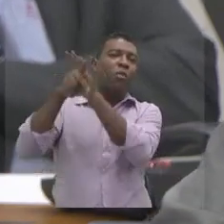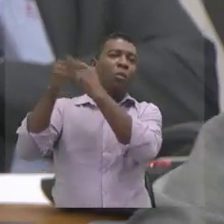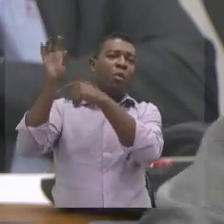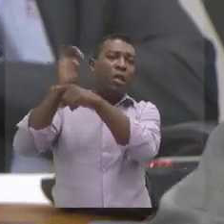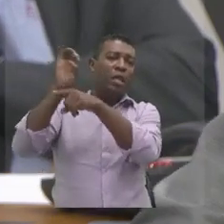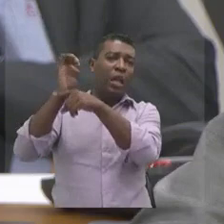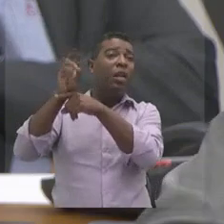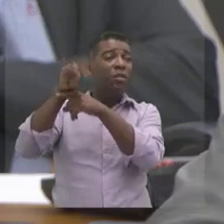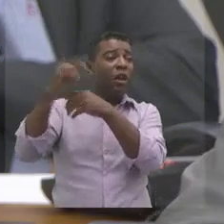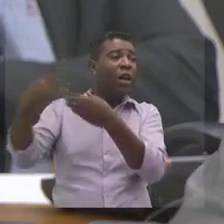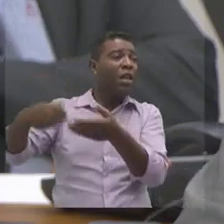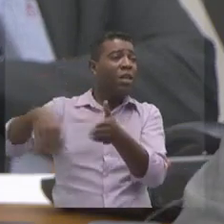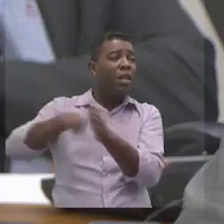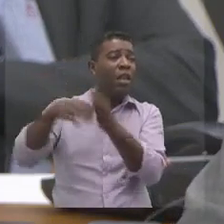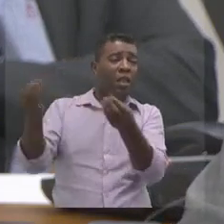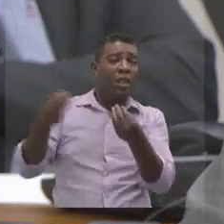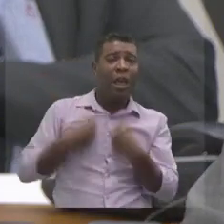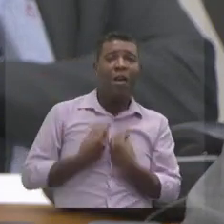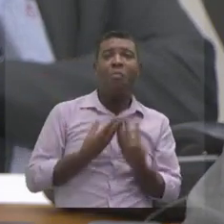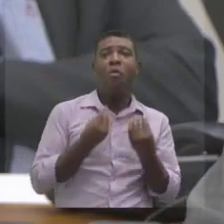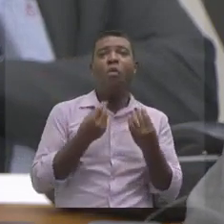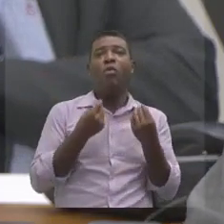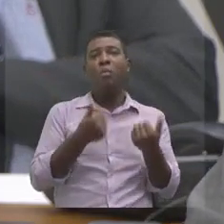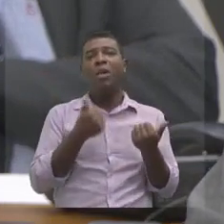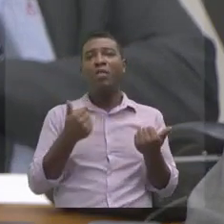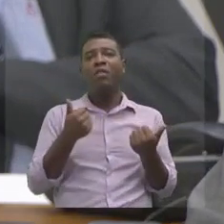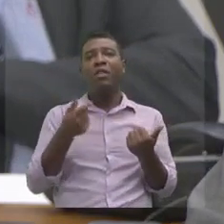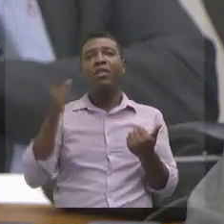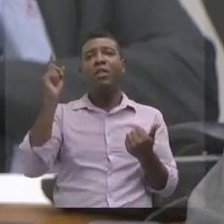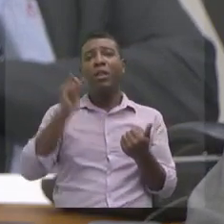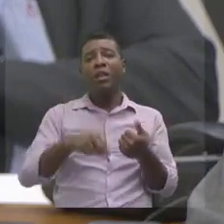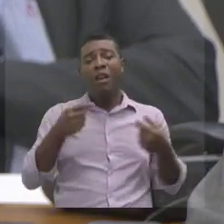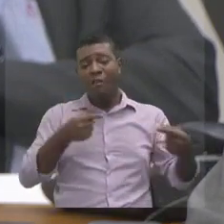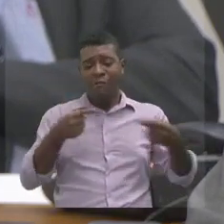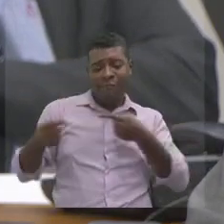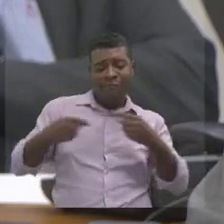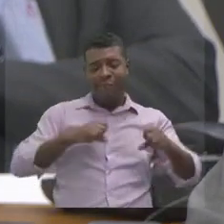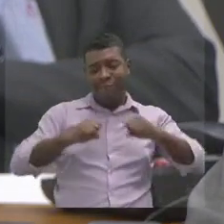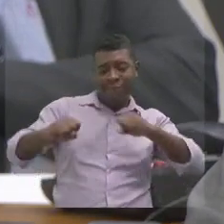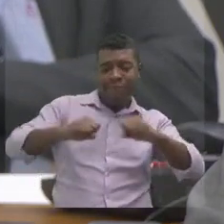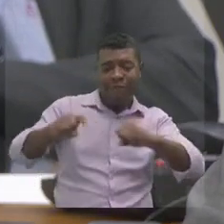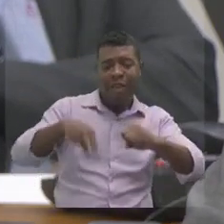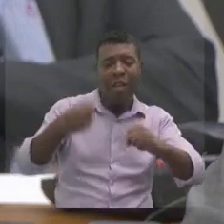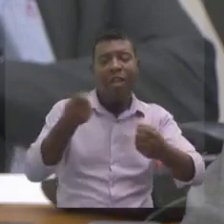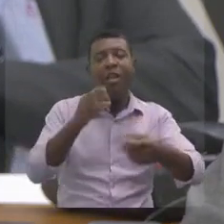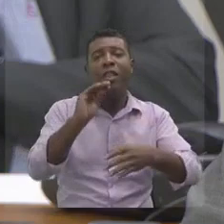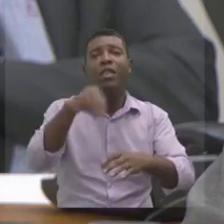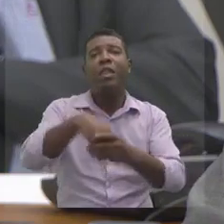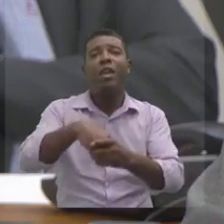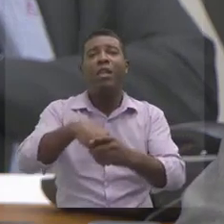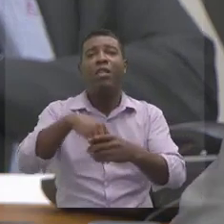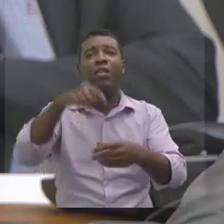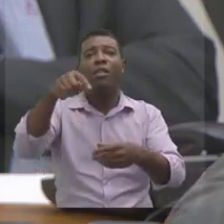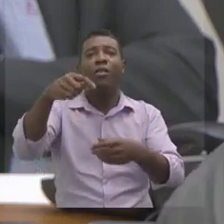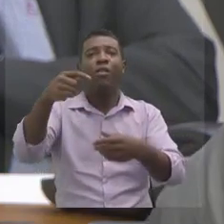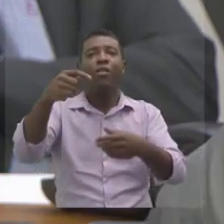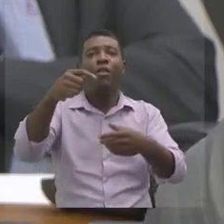para Minas Gerais e que é fruto de uma grande disputa entre as unidades da federação